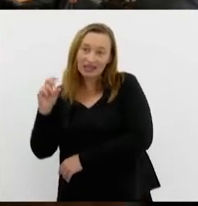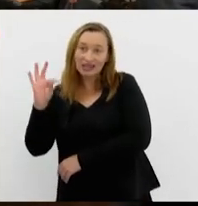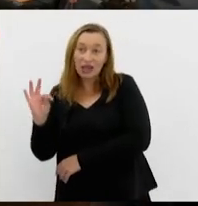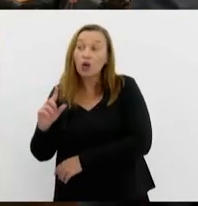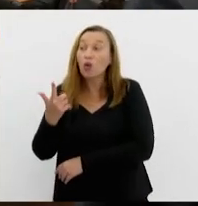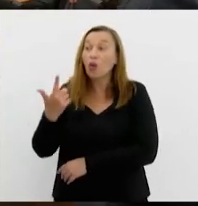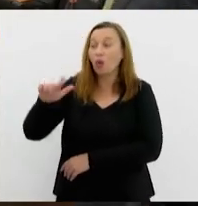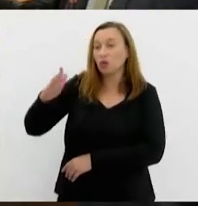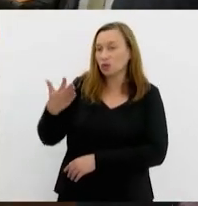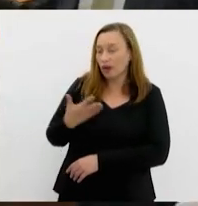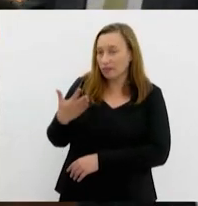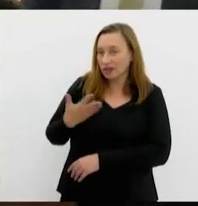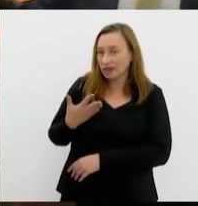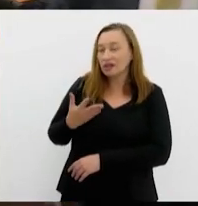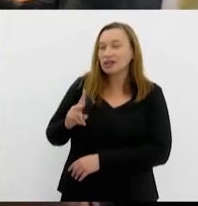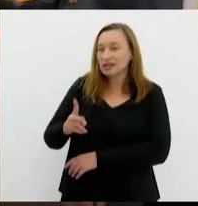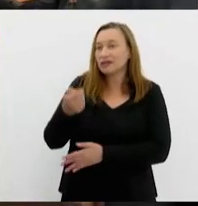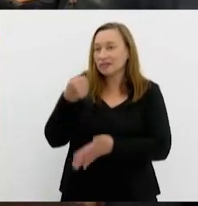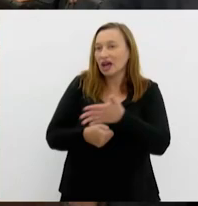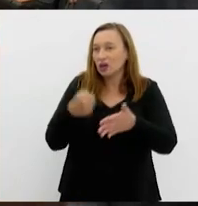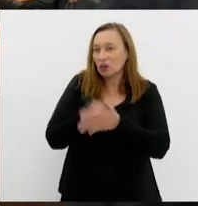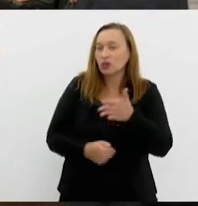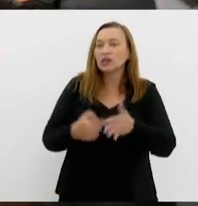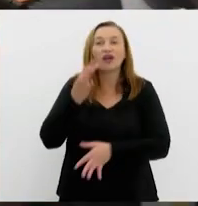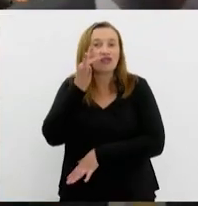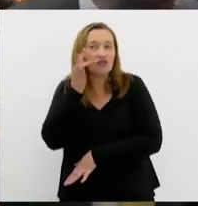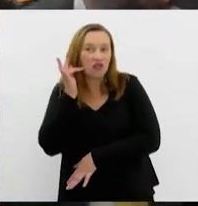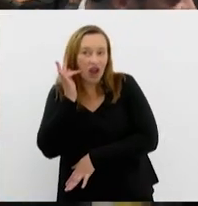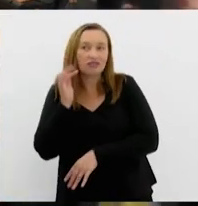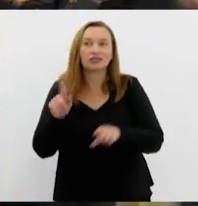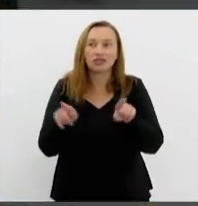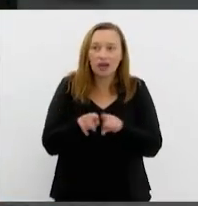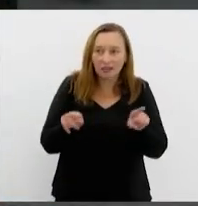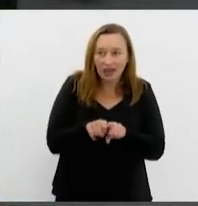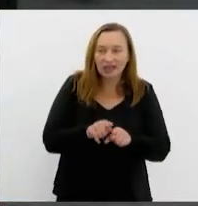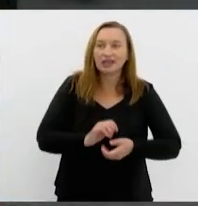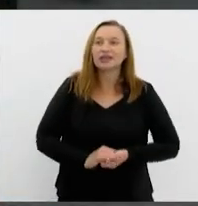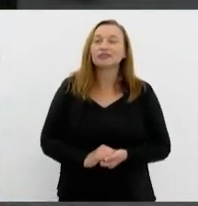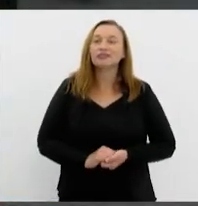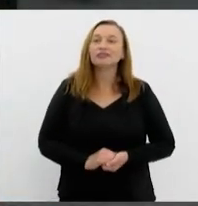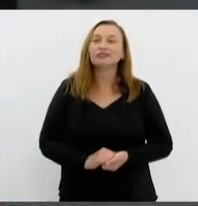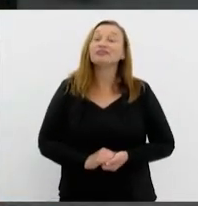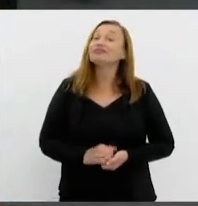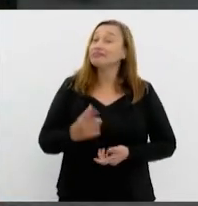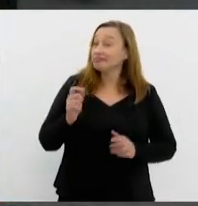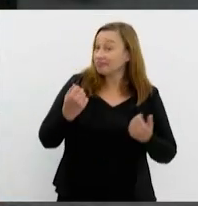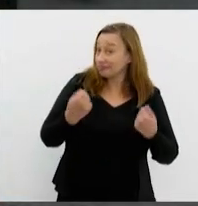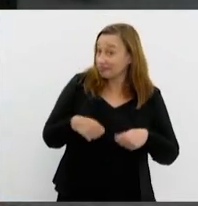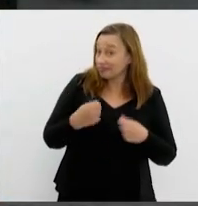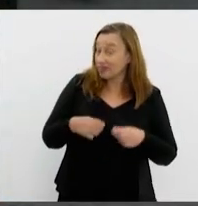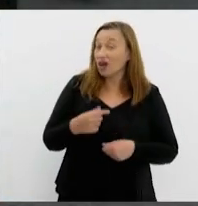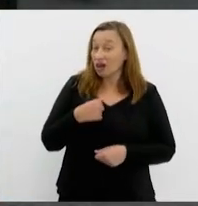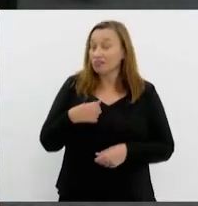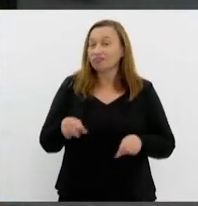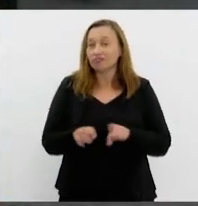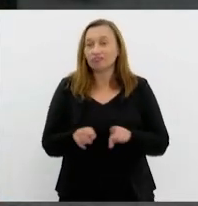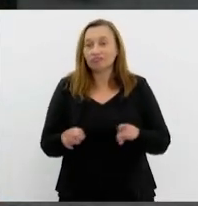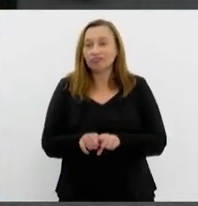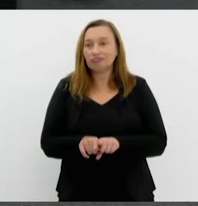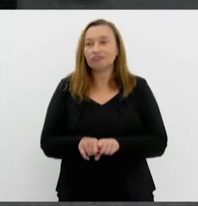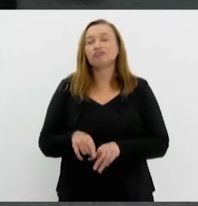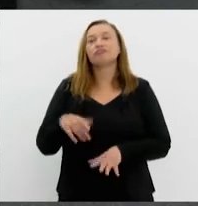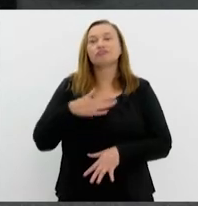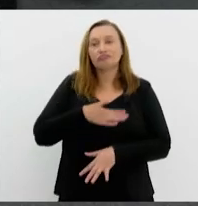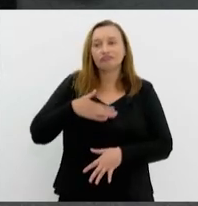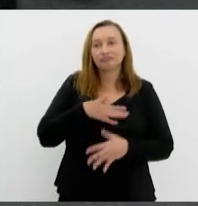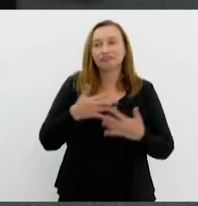mas que sempre teve muito nessa luta, o Flávio Serafini também. Vossa Excelência sabe como eu também gosto de